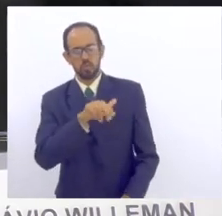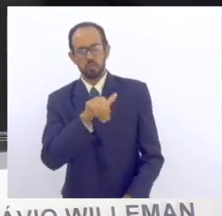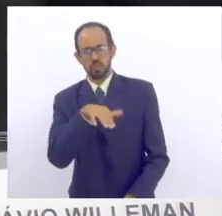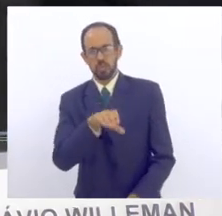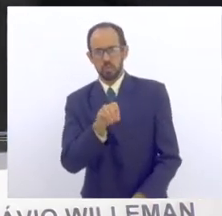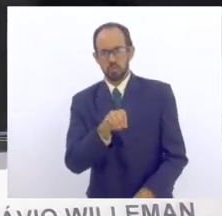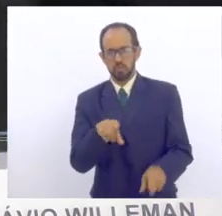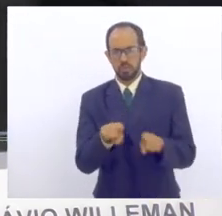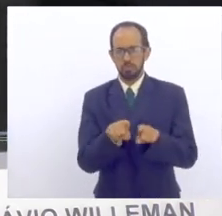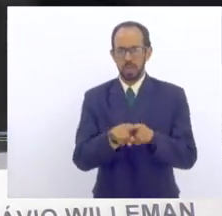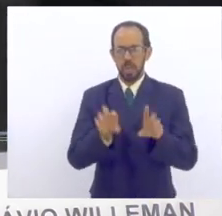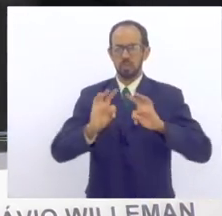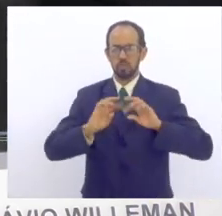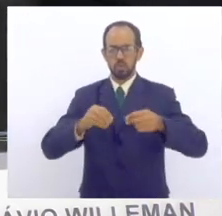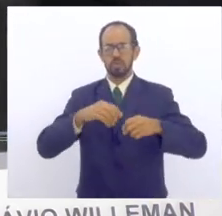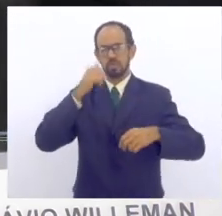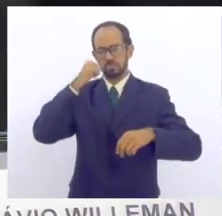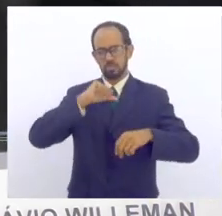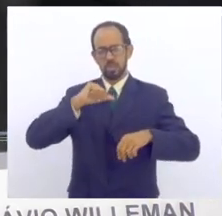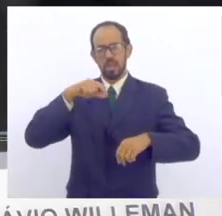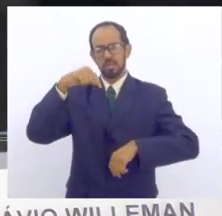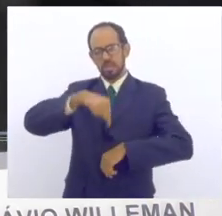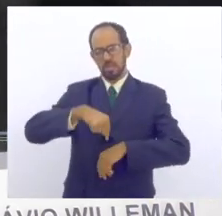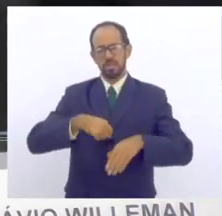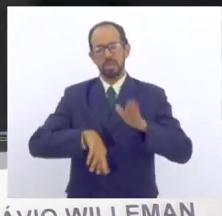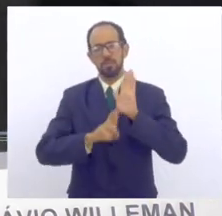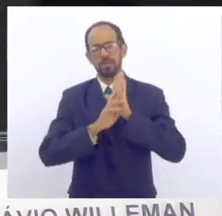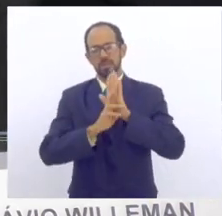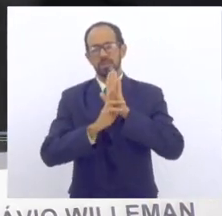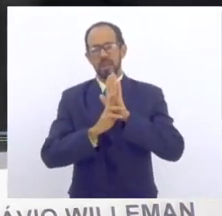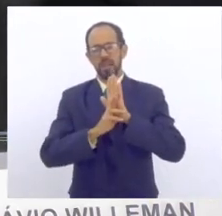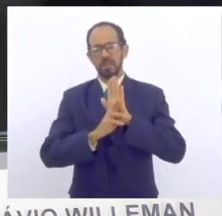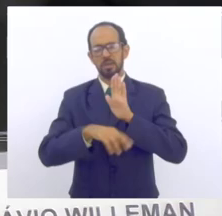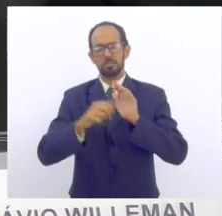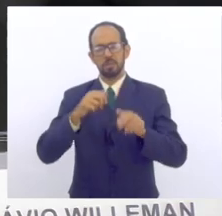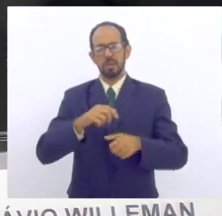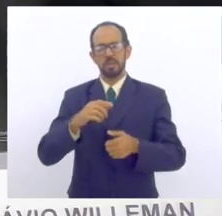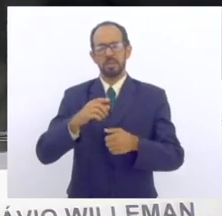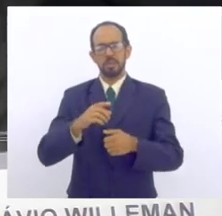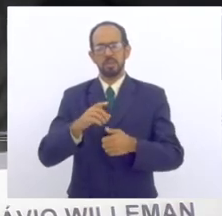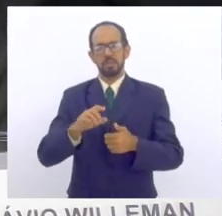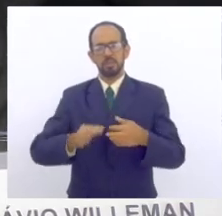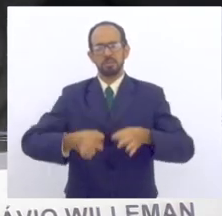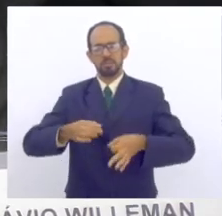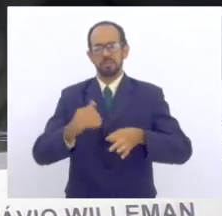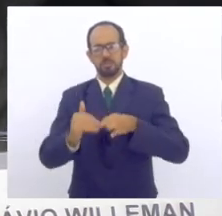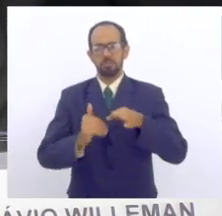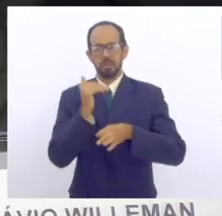as mulheres e magistrados presentes na figura da desembargadora Mônica